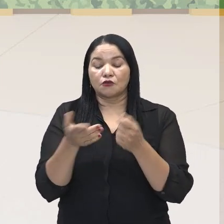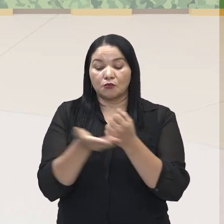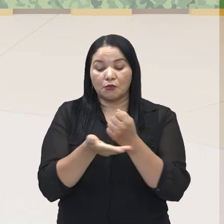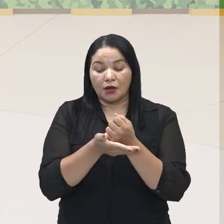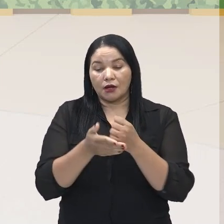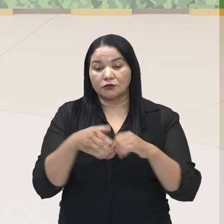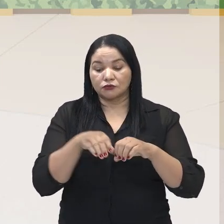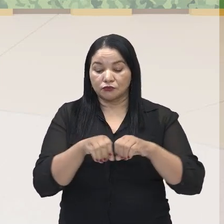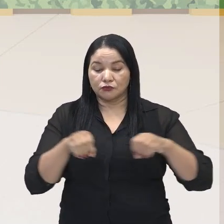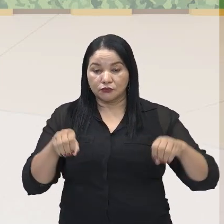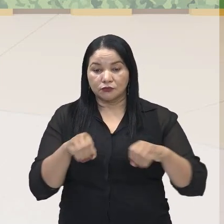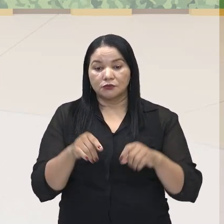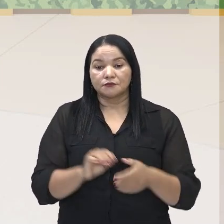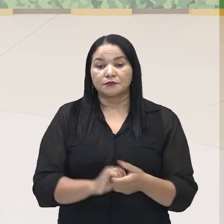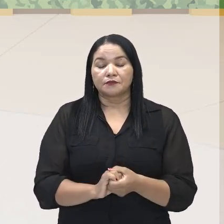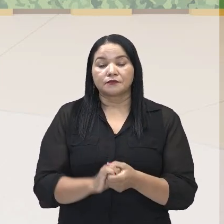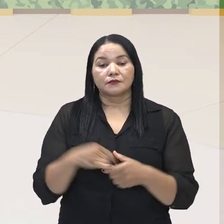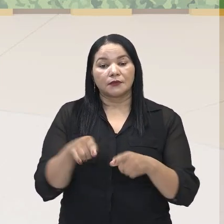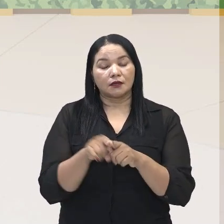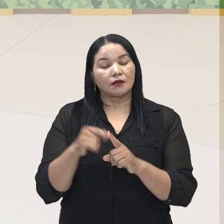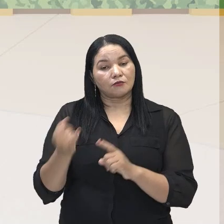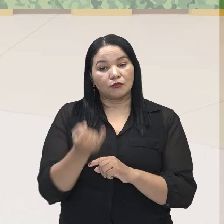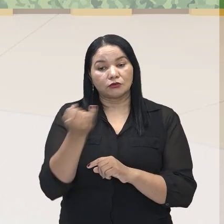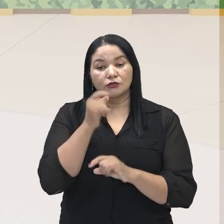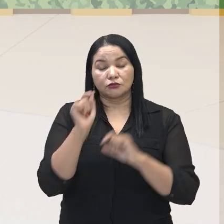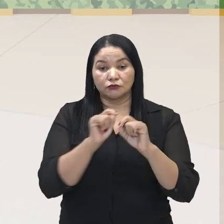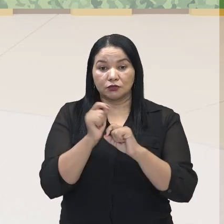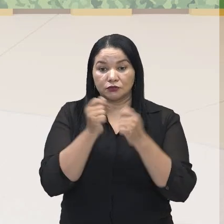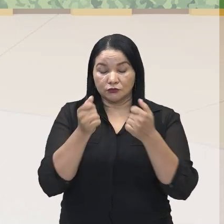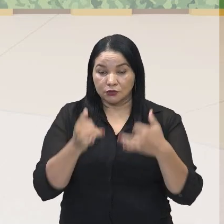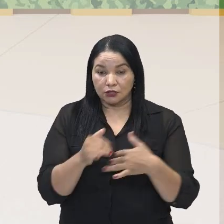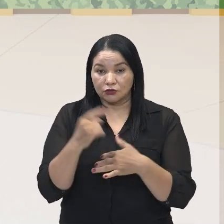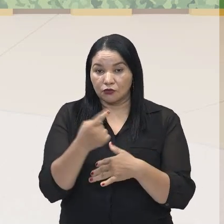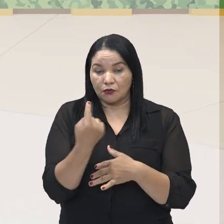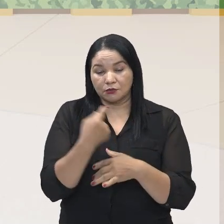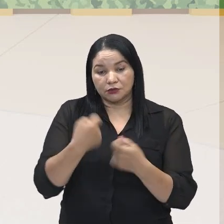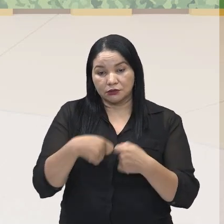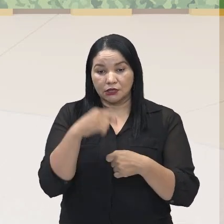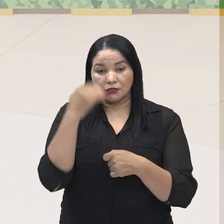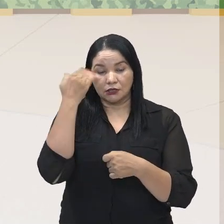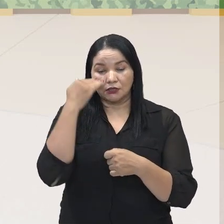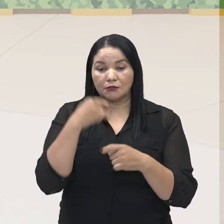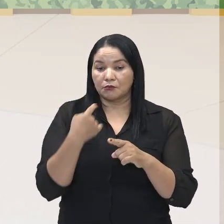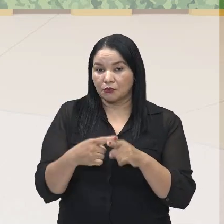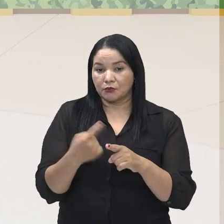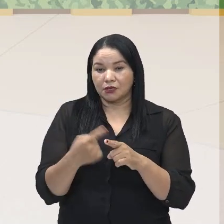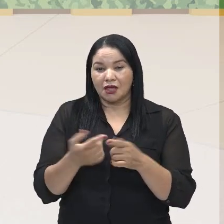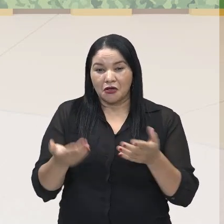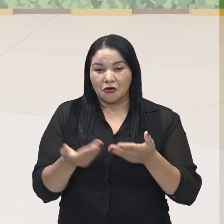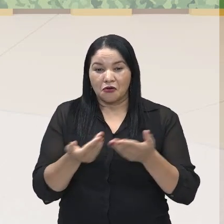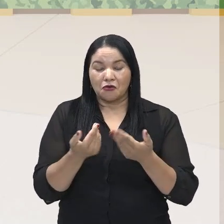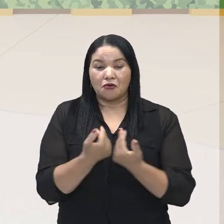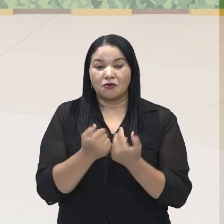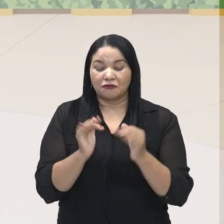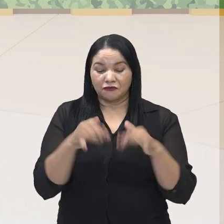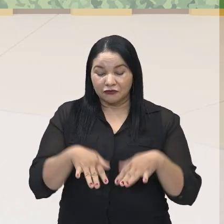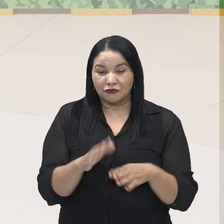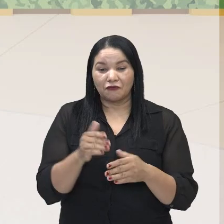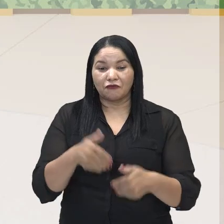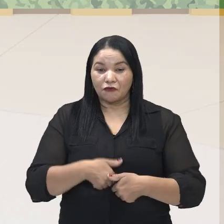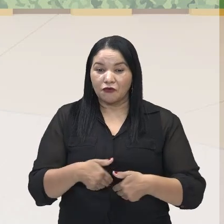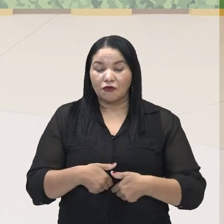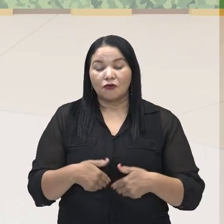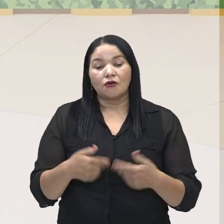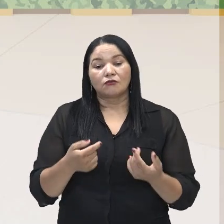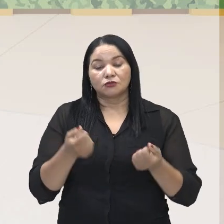dos pontos também que é muito delicado a gente entender, porque como nós falamos sobre erradicar a fome, nós